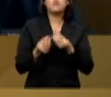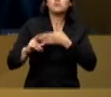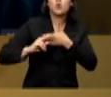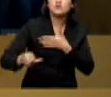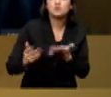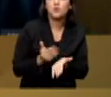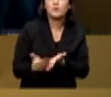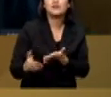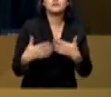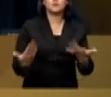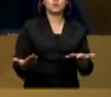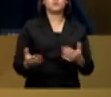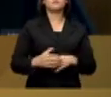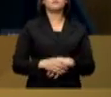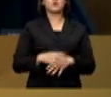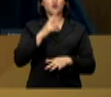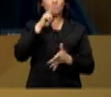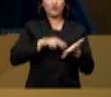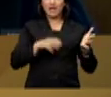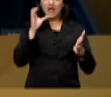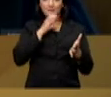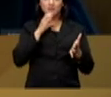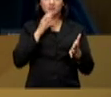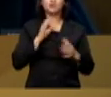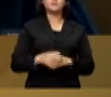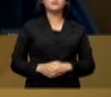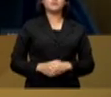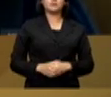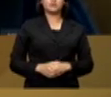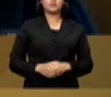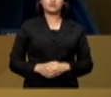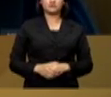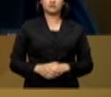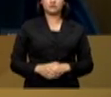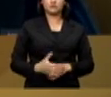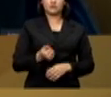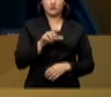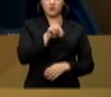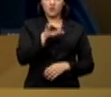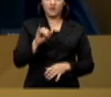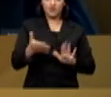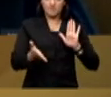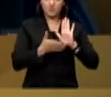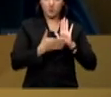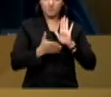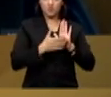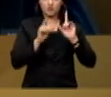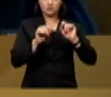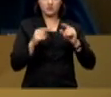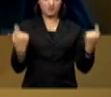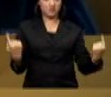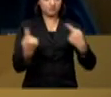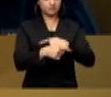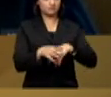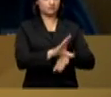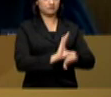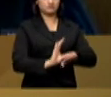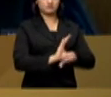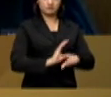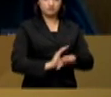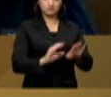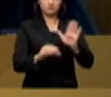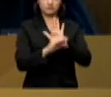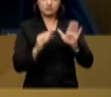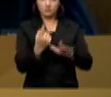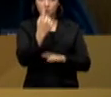Trata-se de ação direta de inconstitucionalidade proposta para que seja declarada a inconstitucionalidade das